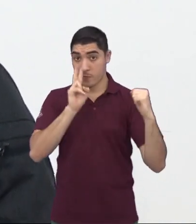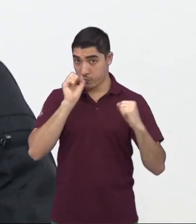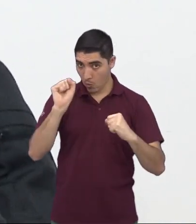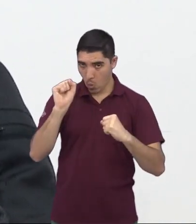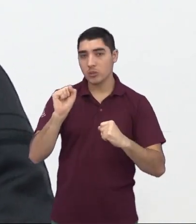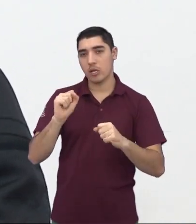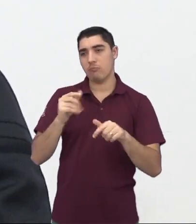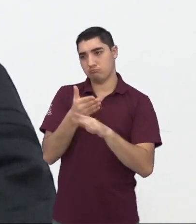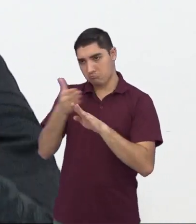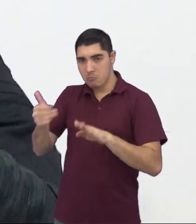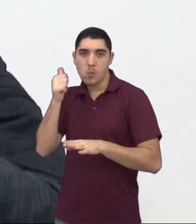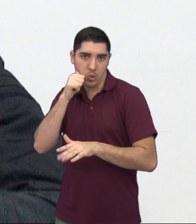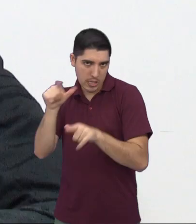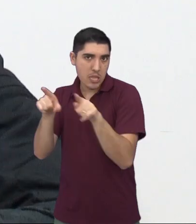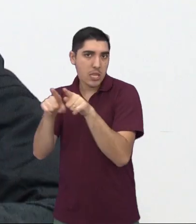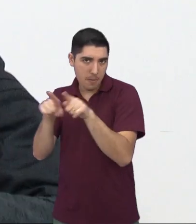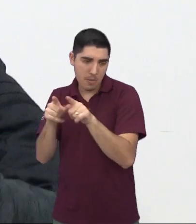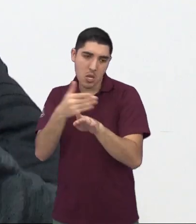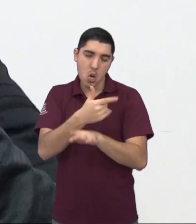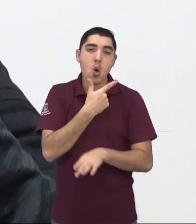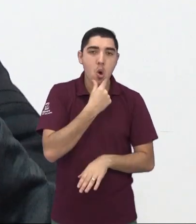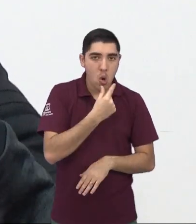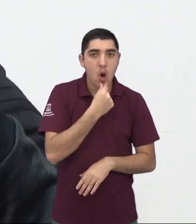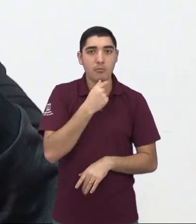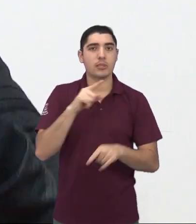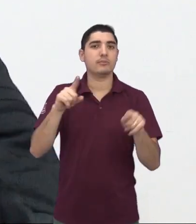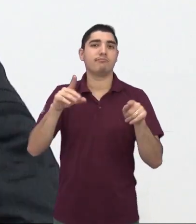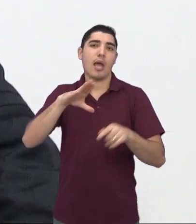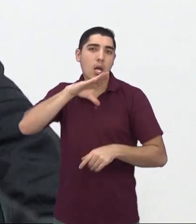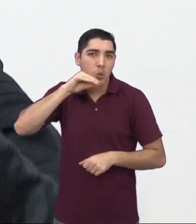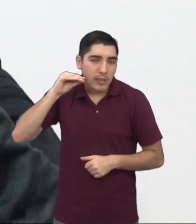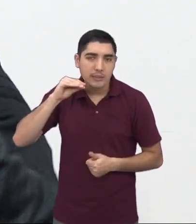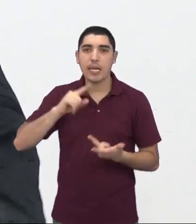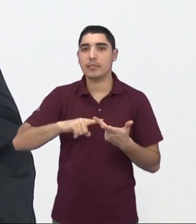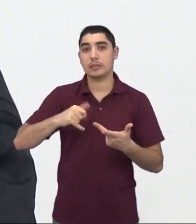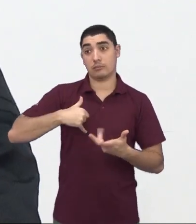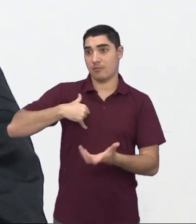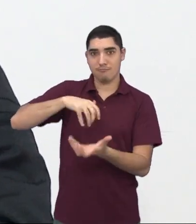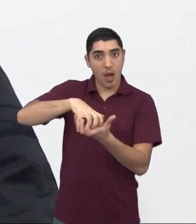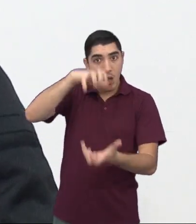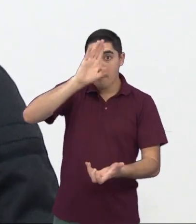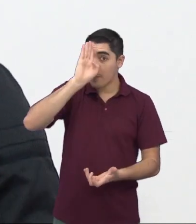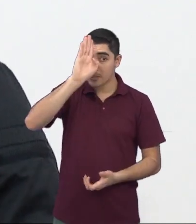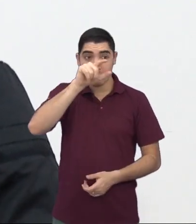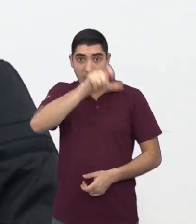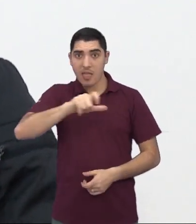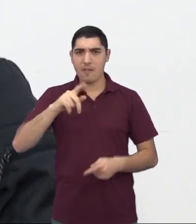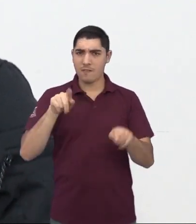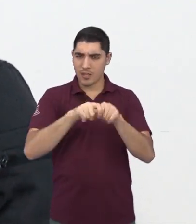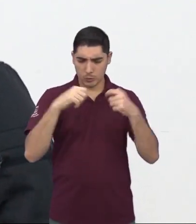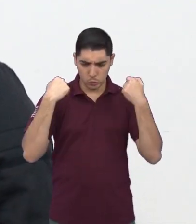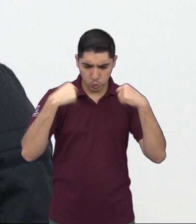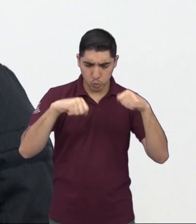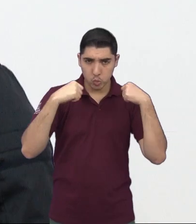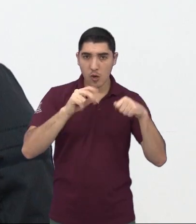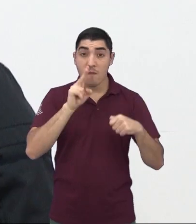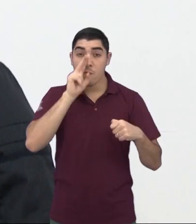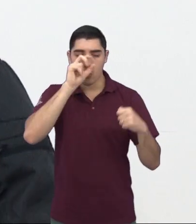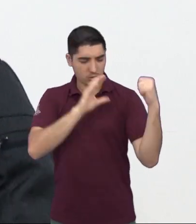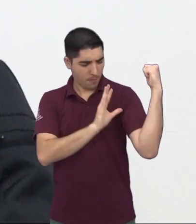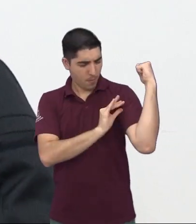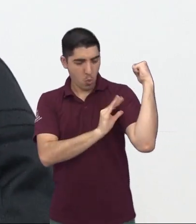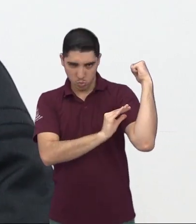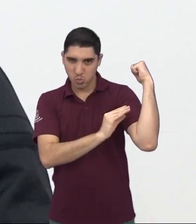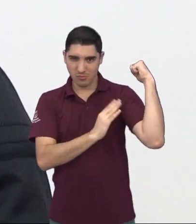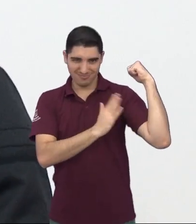força, tanto para mulher como para homem, para adolescente, para idoso. Então, treinamento de força é super recomendável,